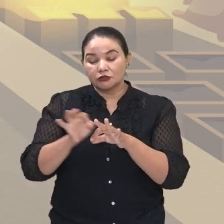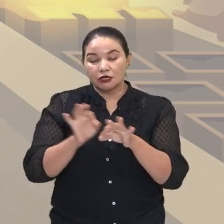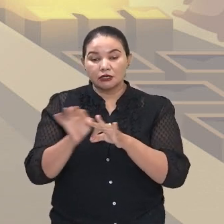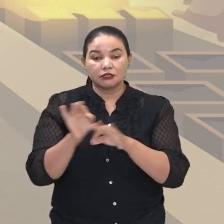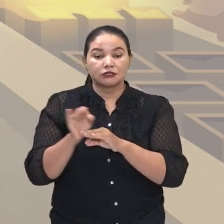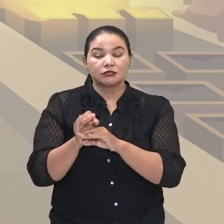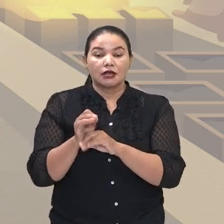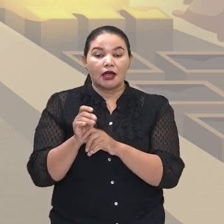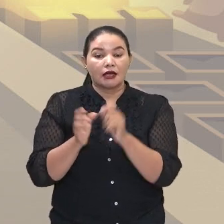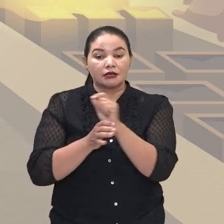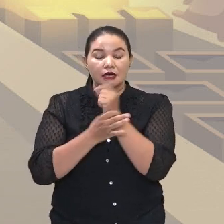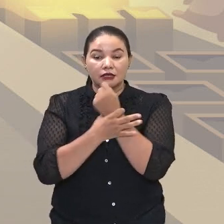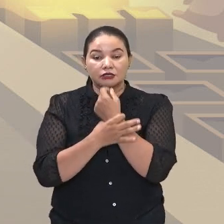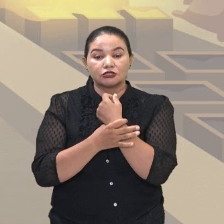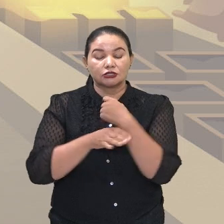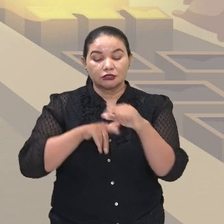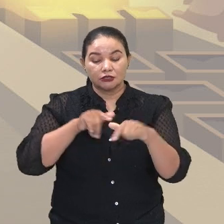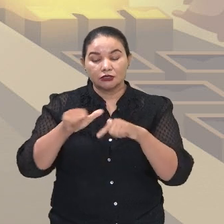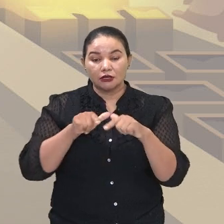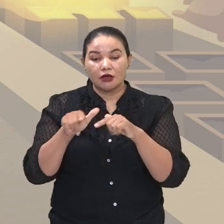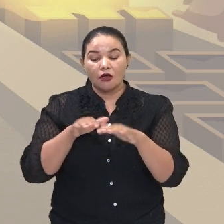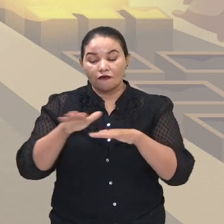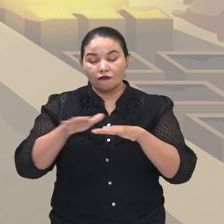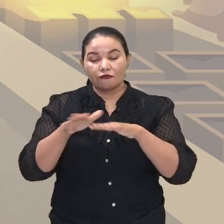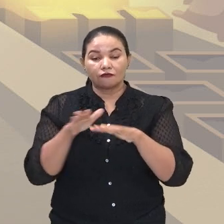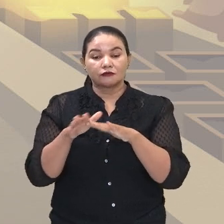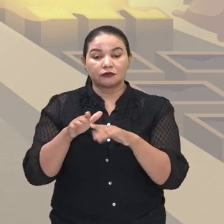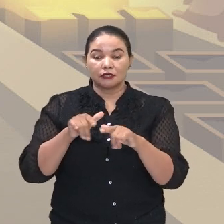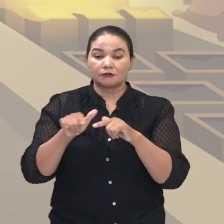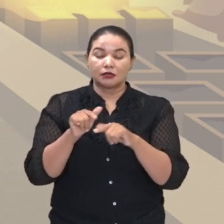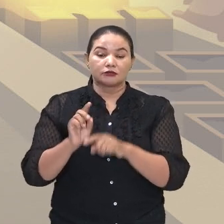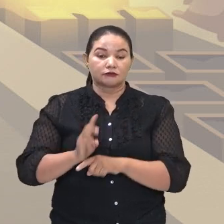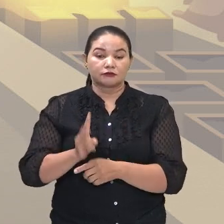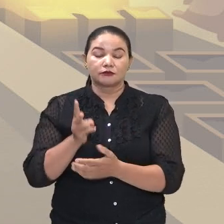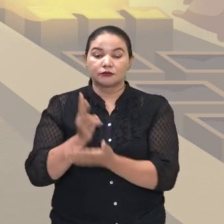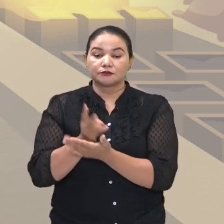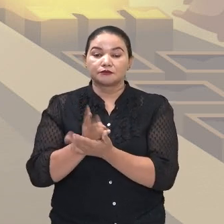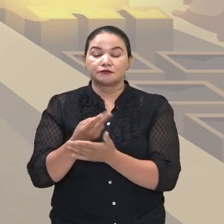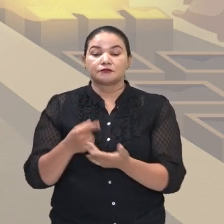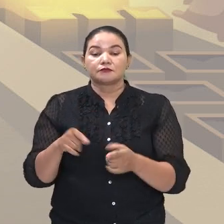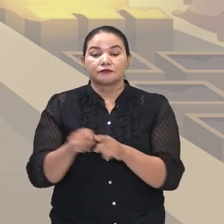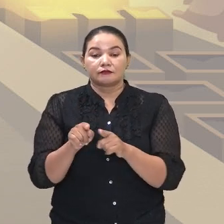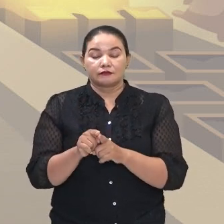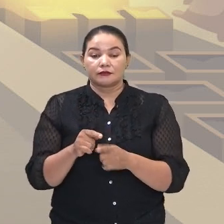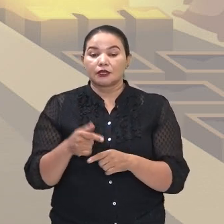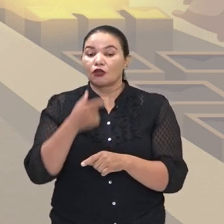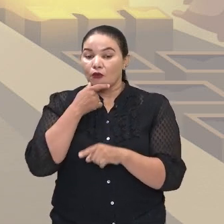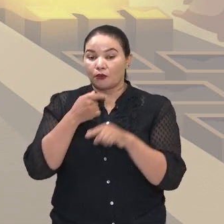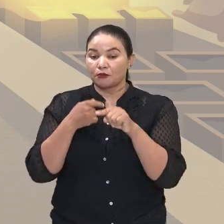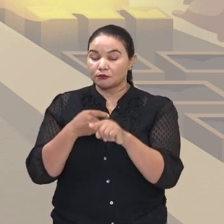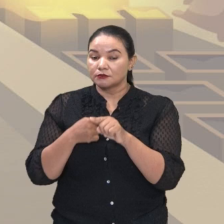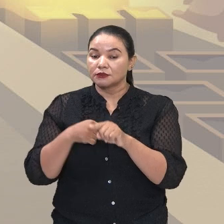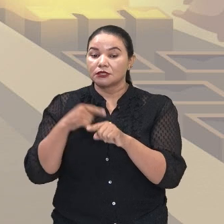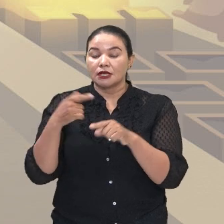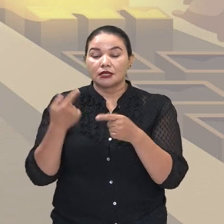máquina fique em andamento, em funcionamento. E o proletariado, esse operário, ele não detém nenhum meio